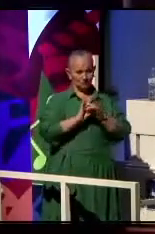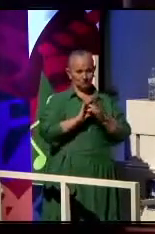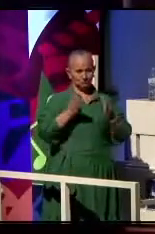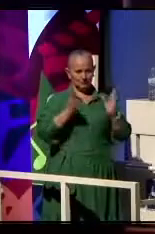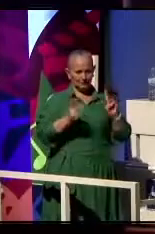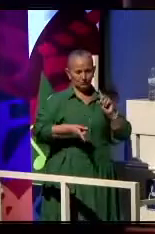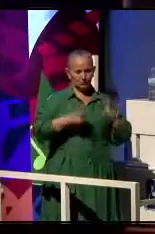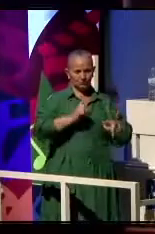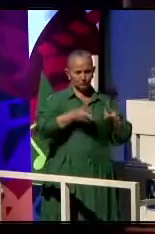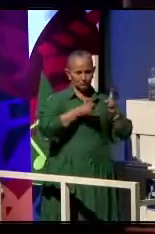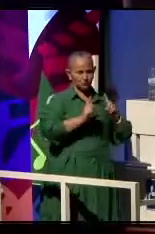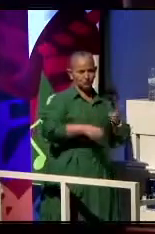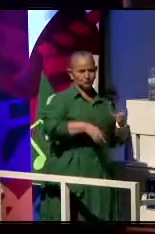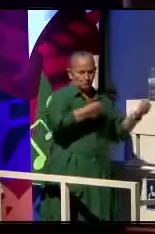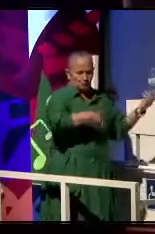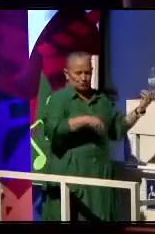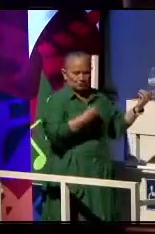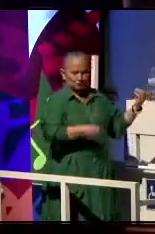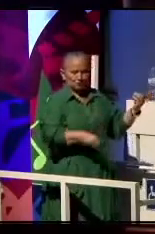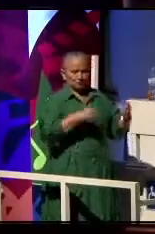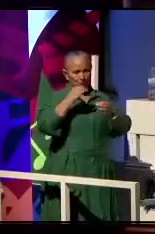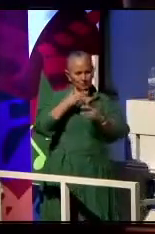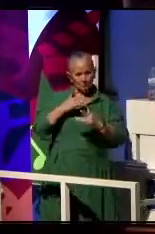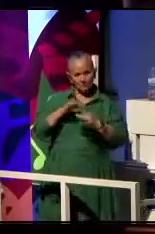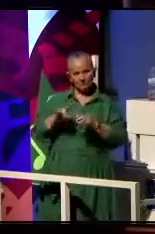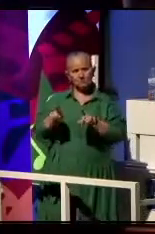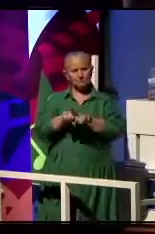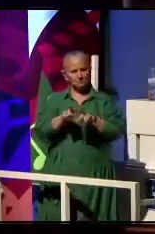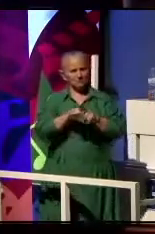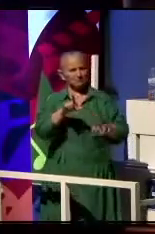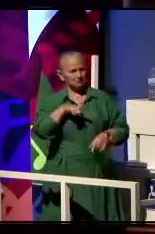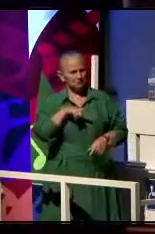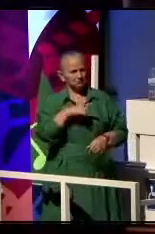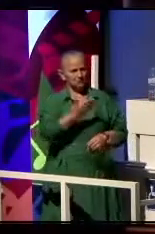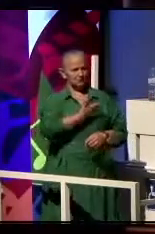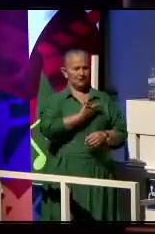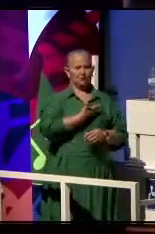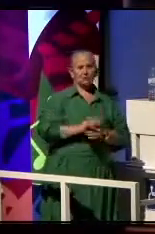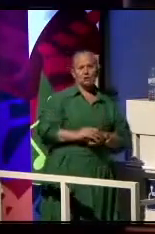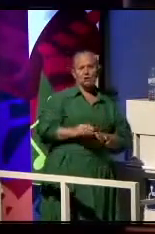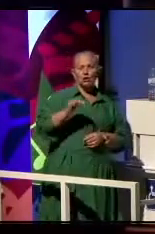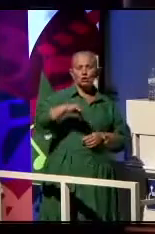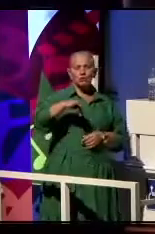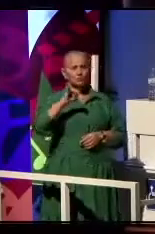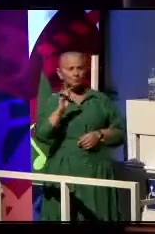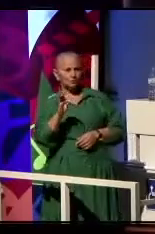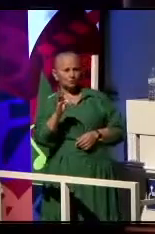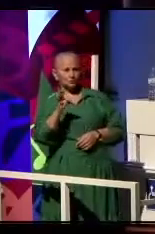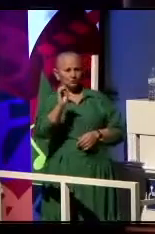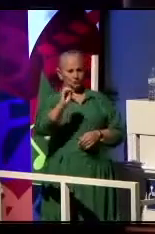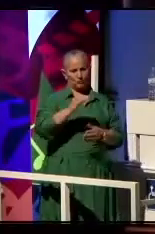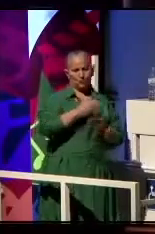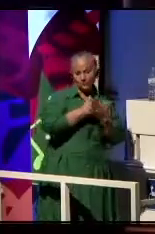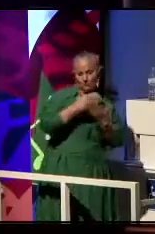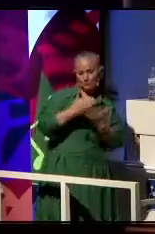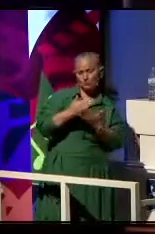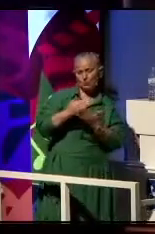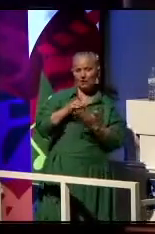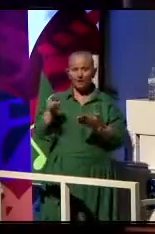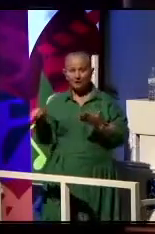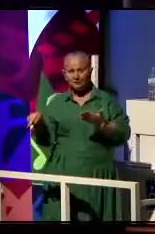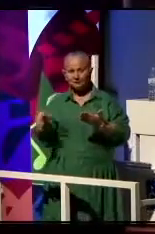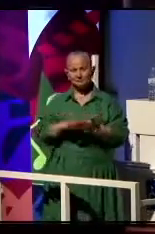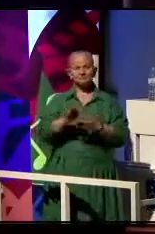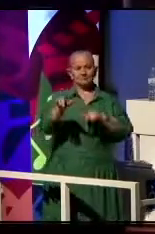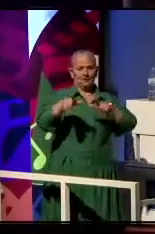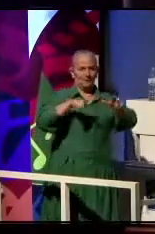ele que comandava, ele que arregimentava os músicos ali. E o Milton começou ali. E o Milton, ele trabalhava